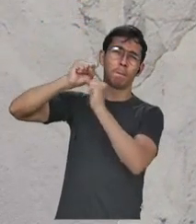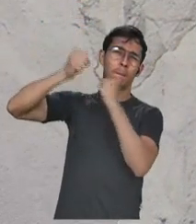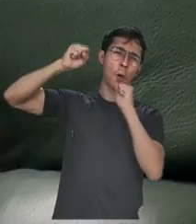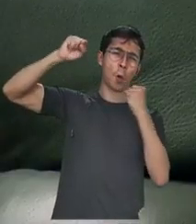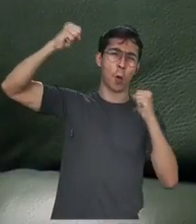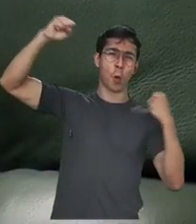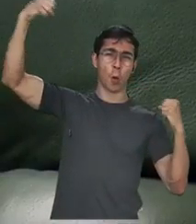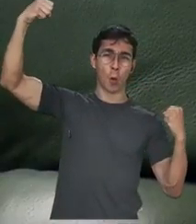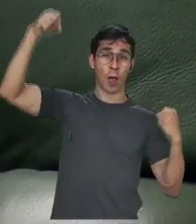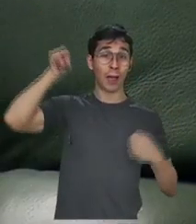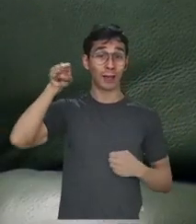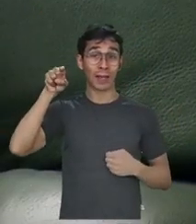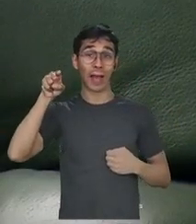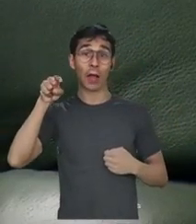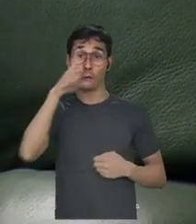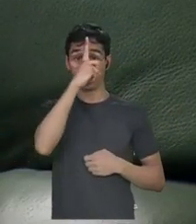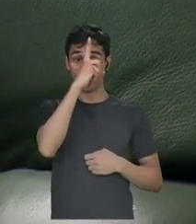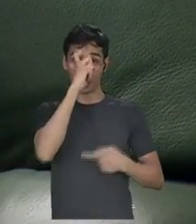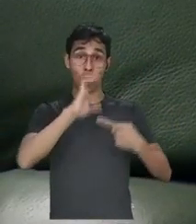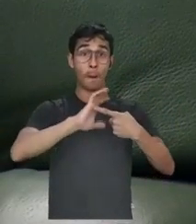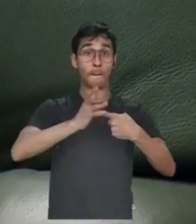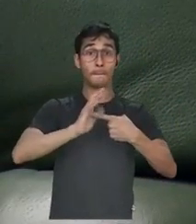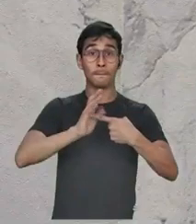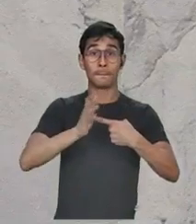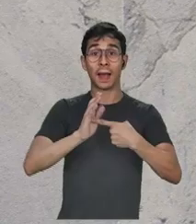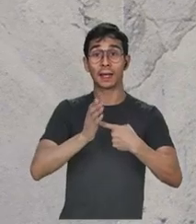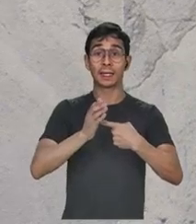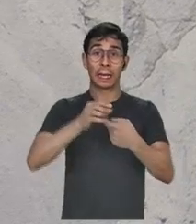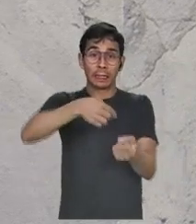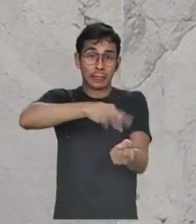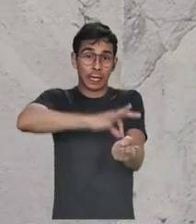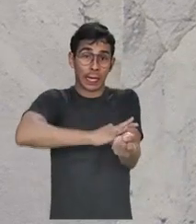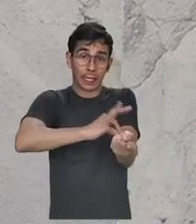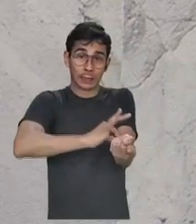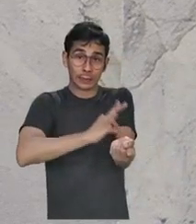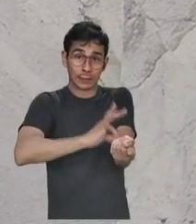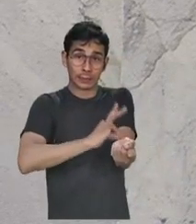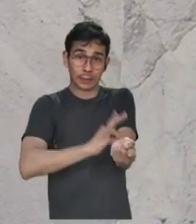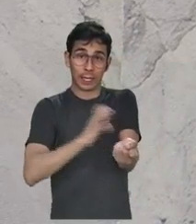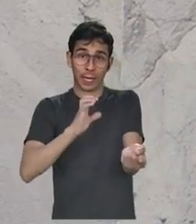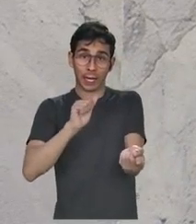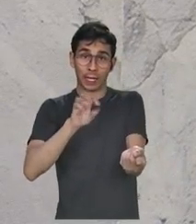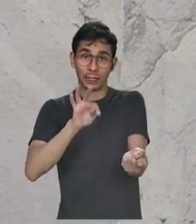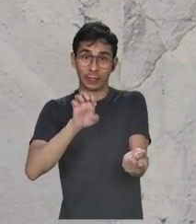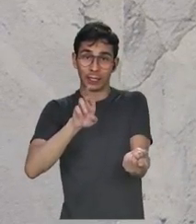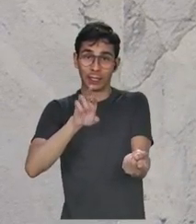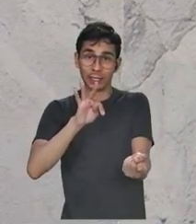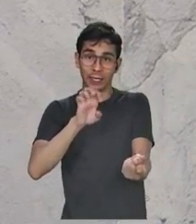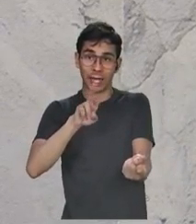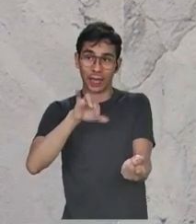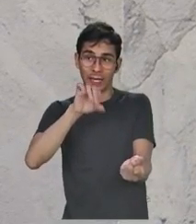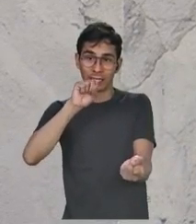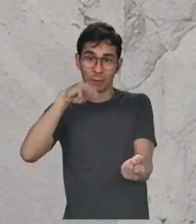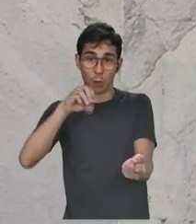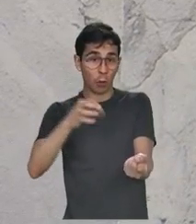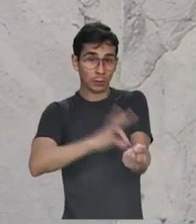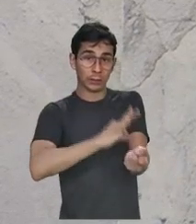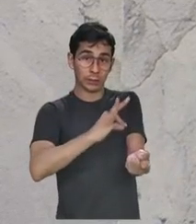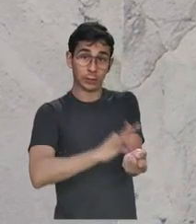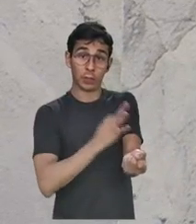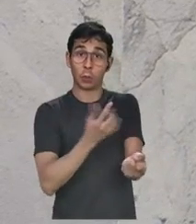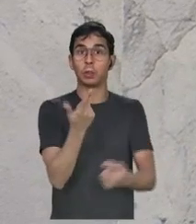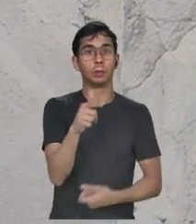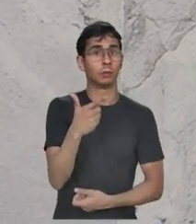máquina de cateterismo então quando às vezes o pessoal que vai lá pro mandaqui com necessidade de passar por esse exame